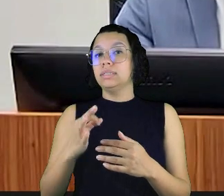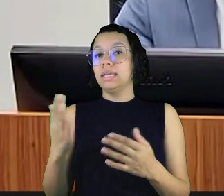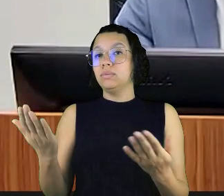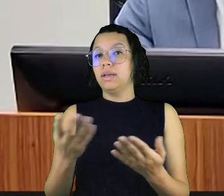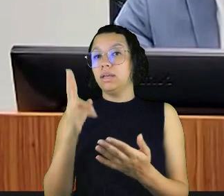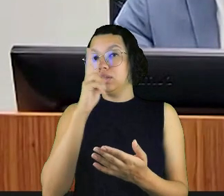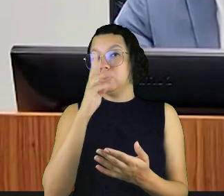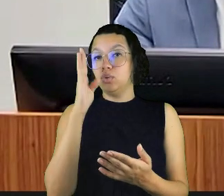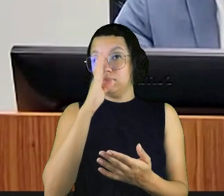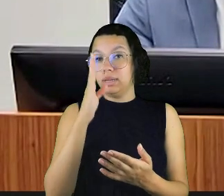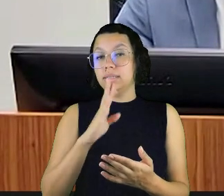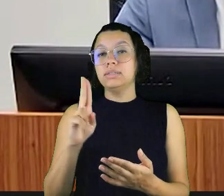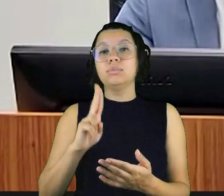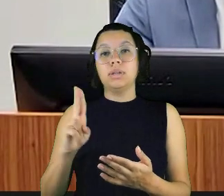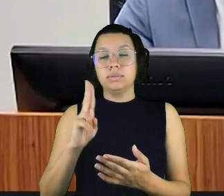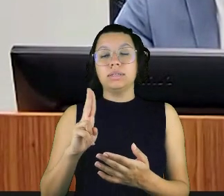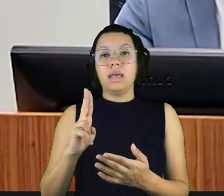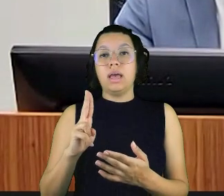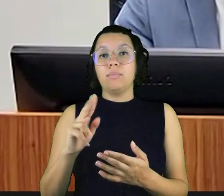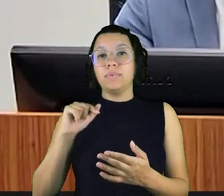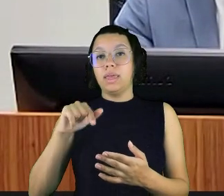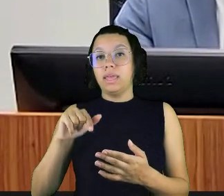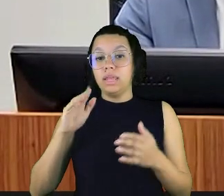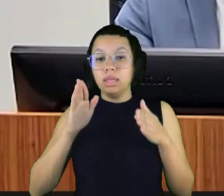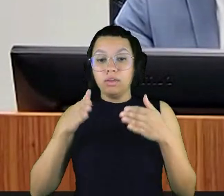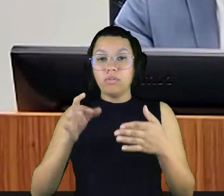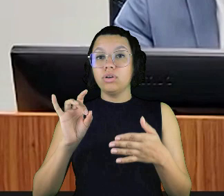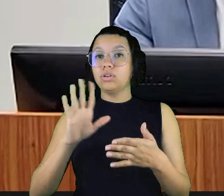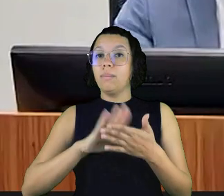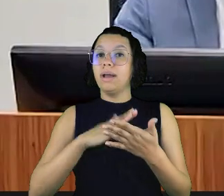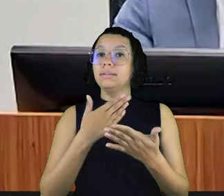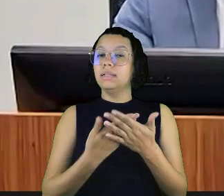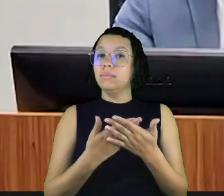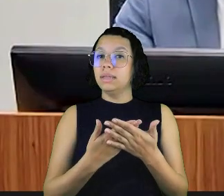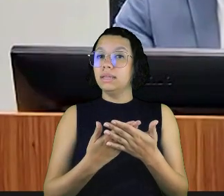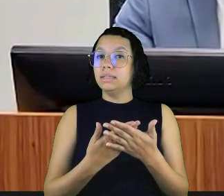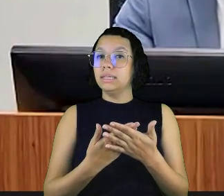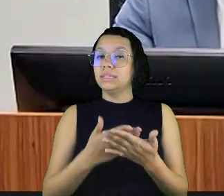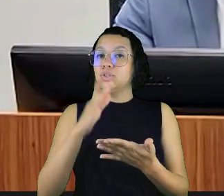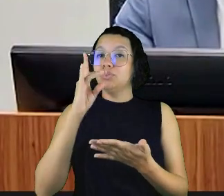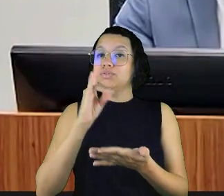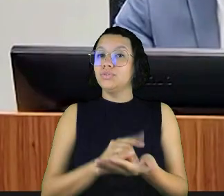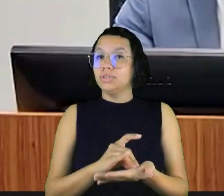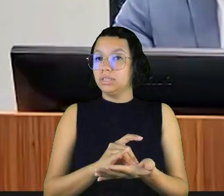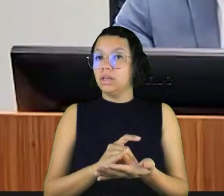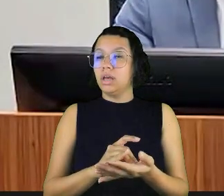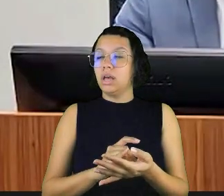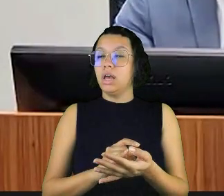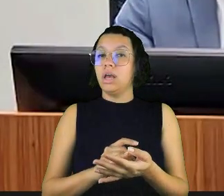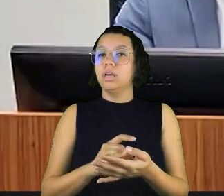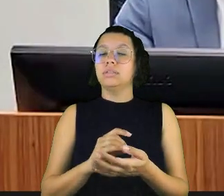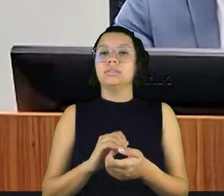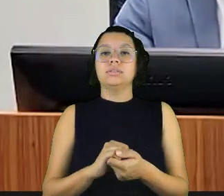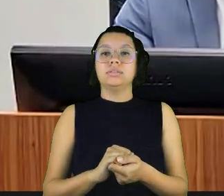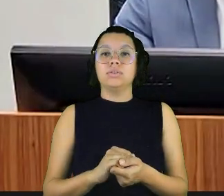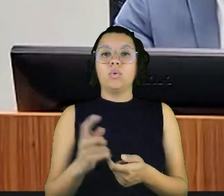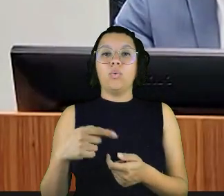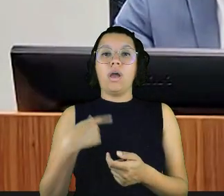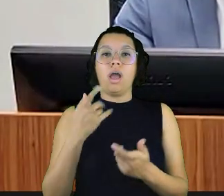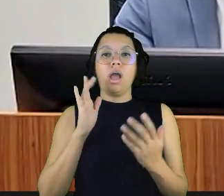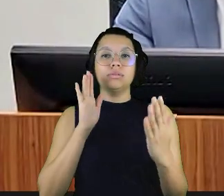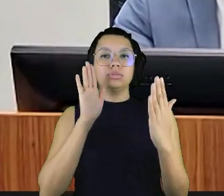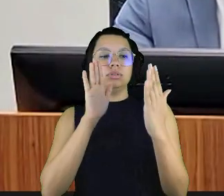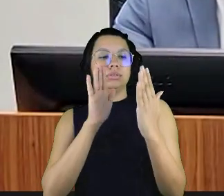à interpretação de fato, quando nós estamos diante de uma lide que